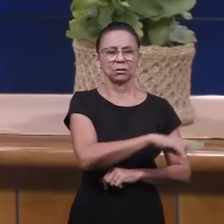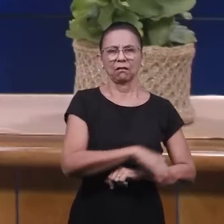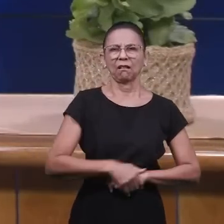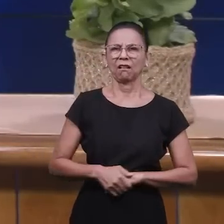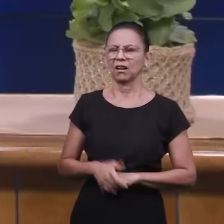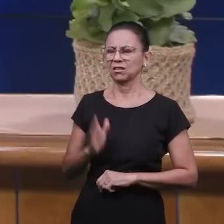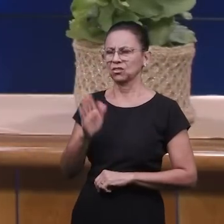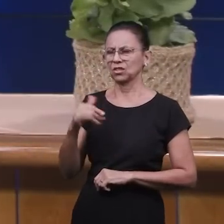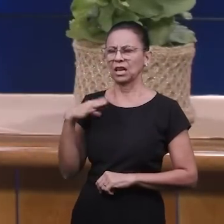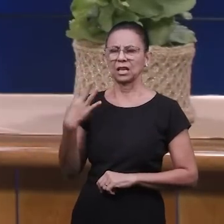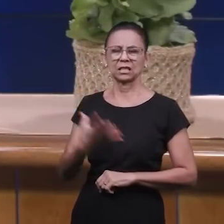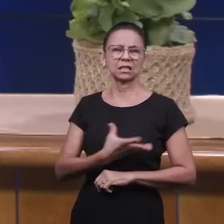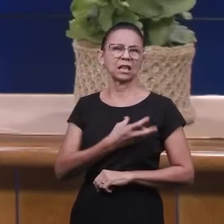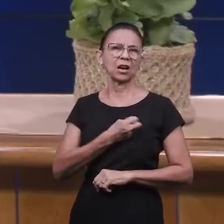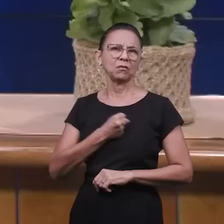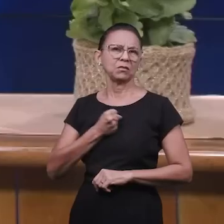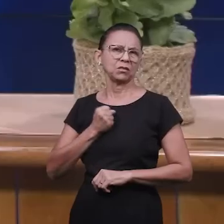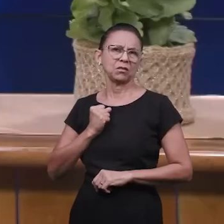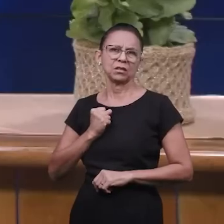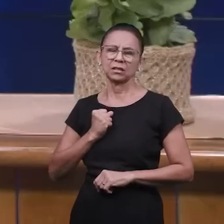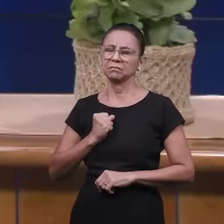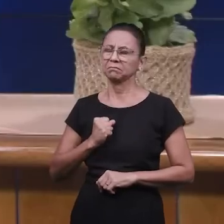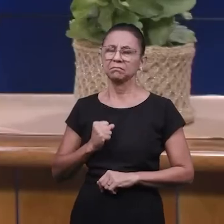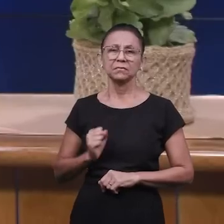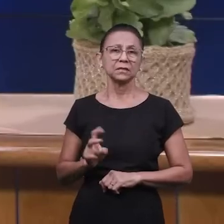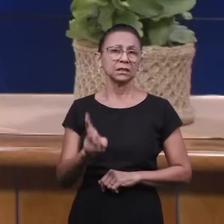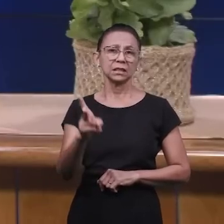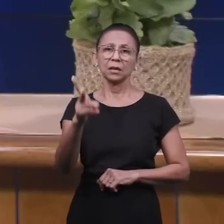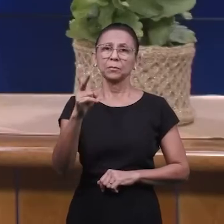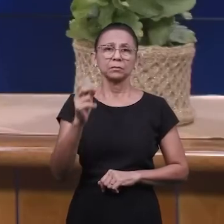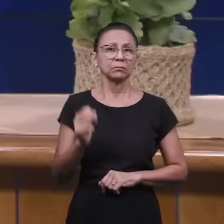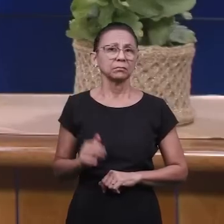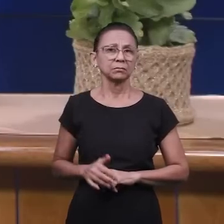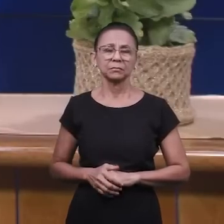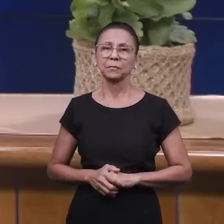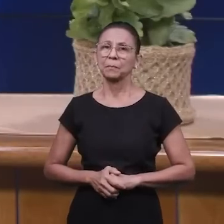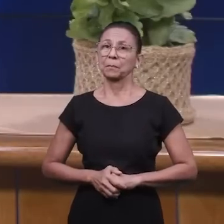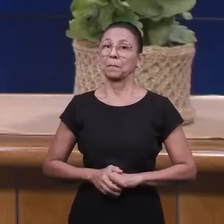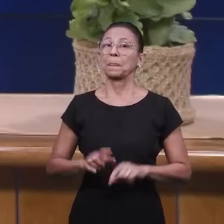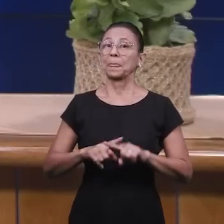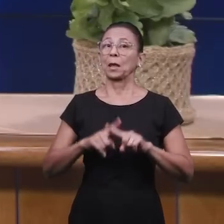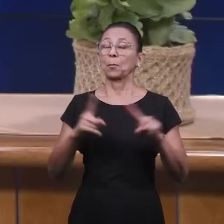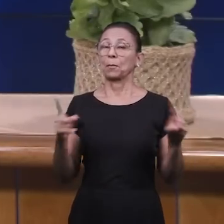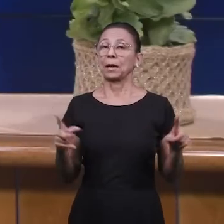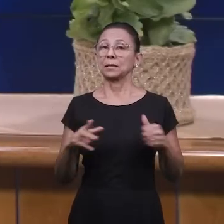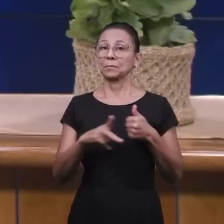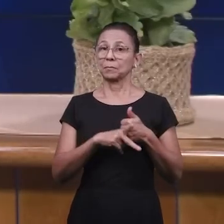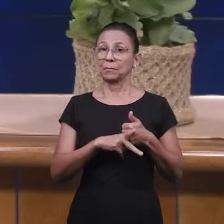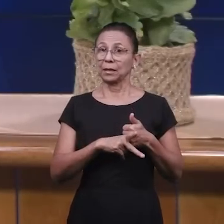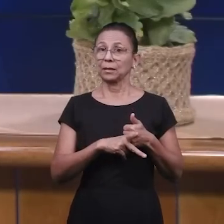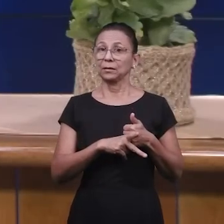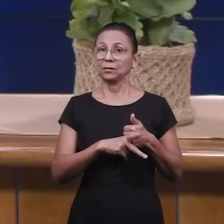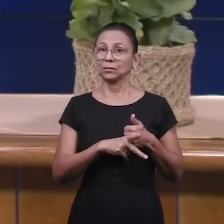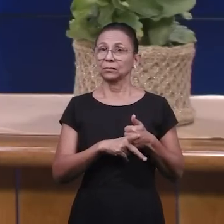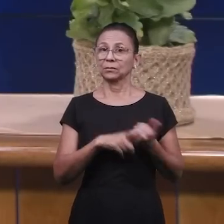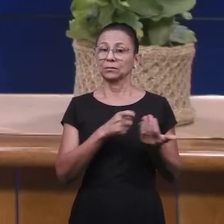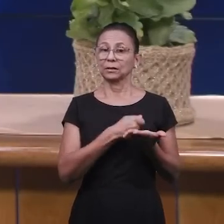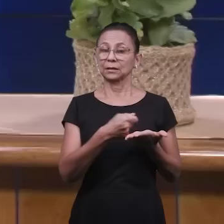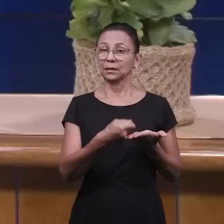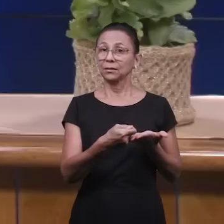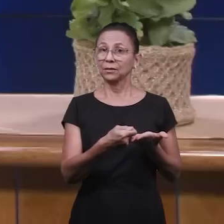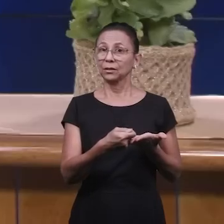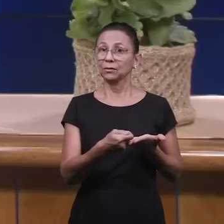Deus banalizada, humanizada, né? Dentro de um contexto humano. E a outra é a